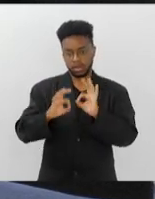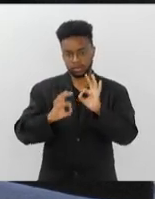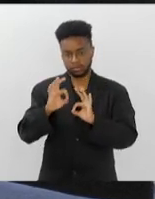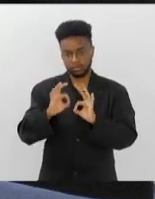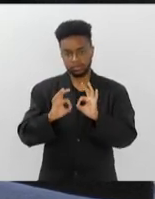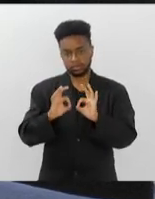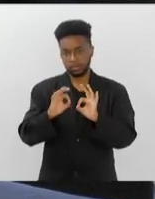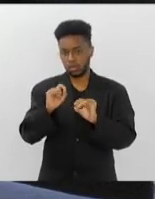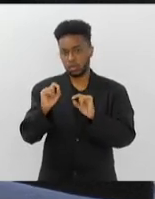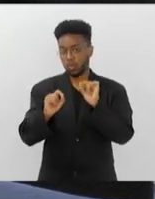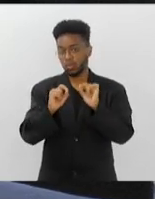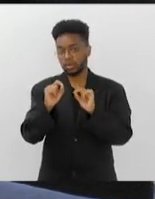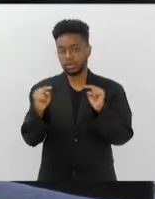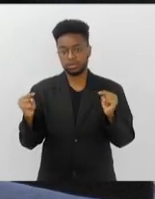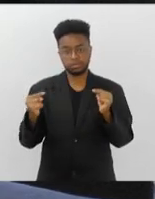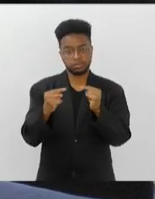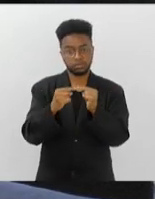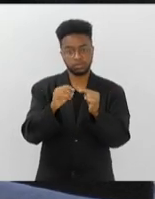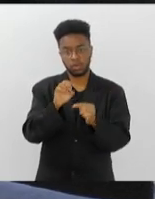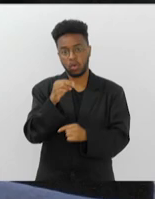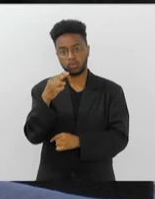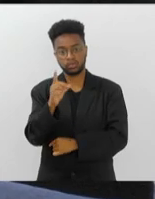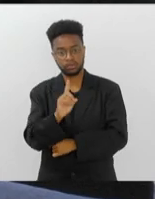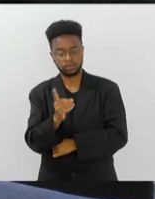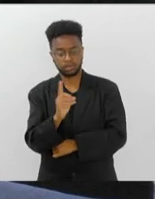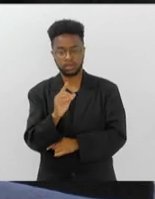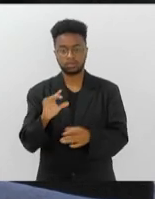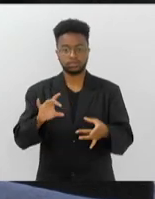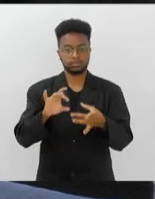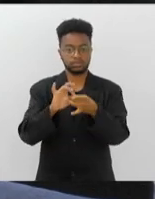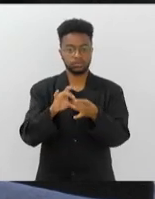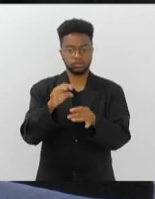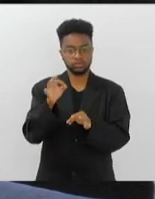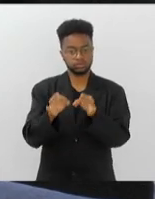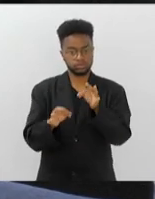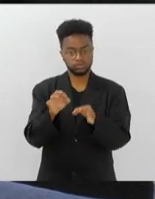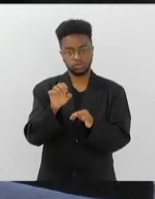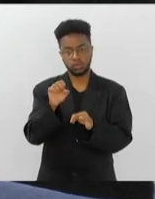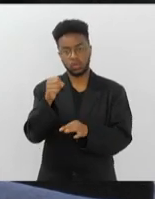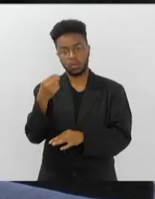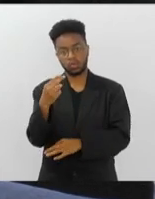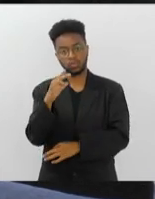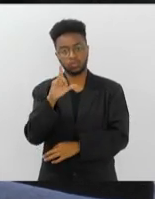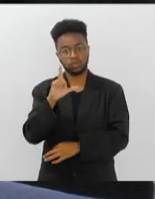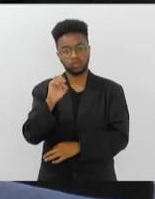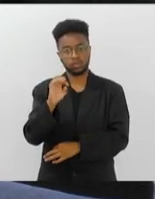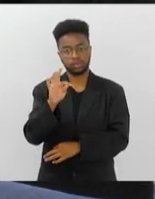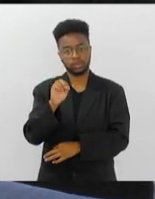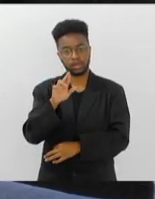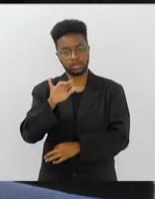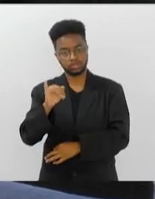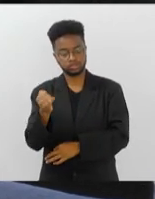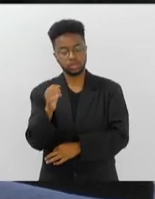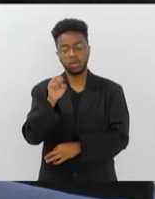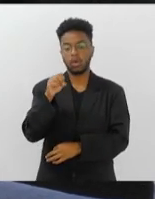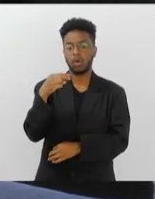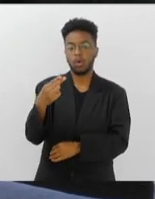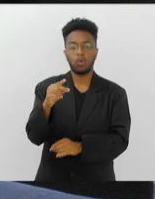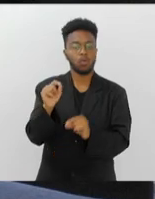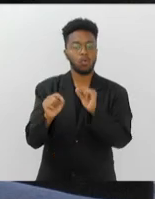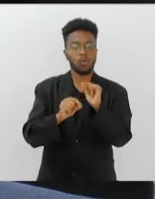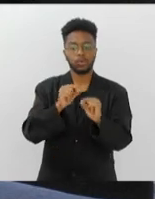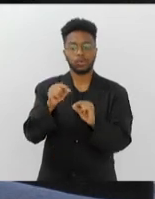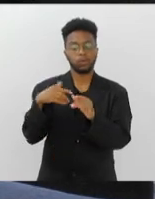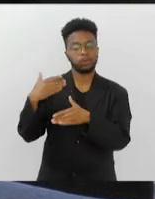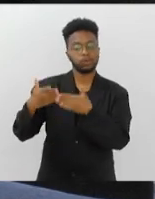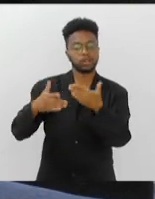que cabe por decisão da Justiça, a Loterge, o que cabe à União, qual é o processo judicial que